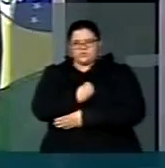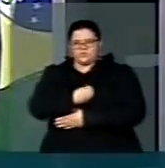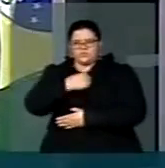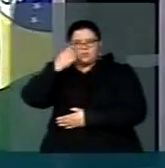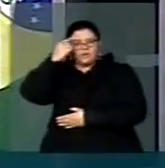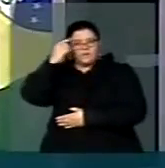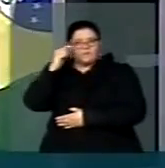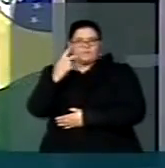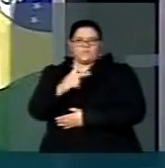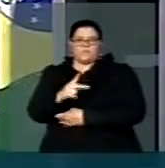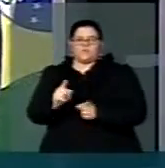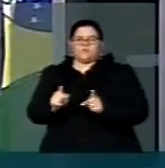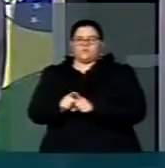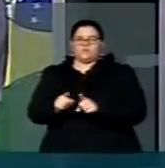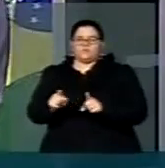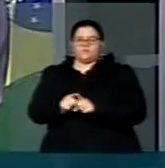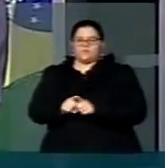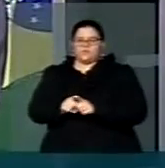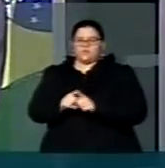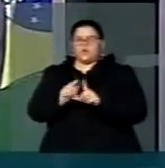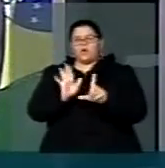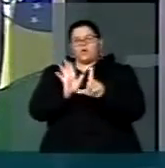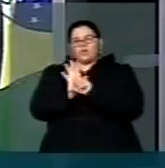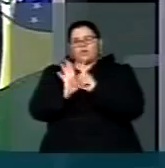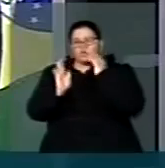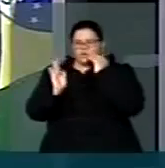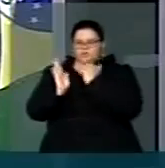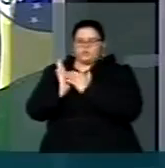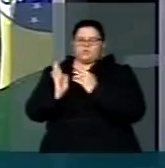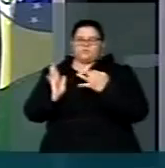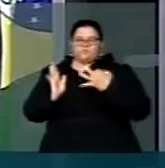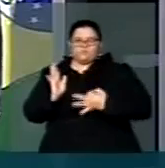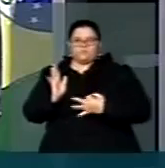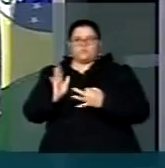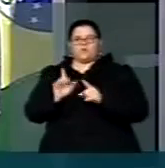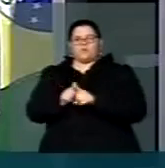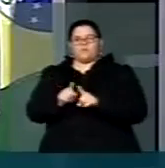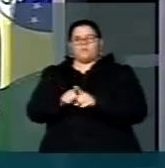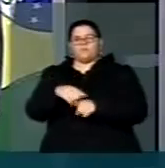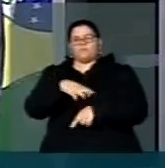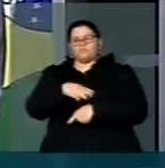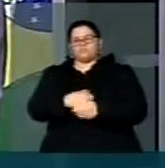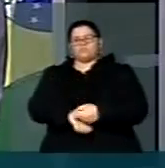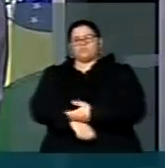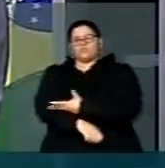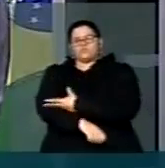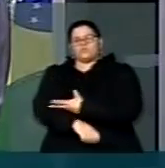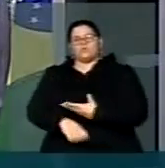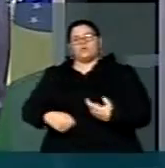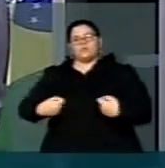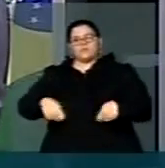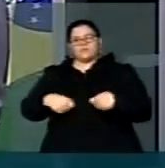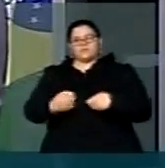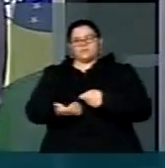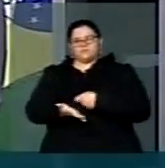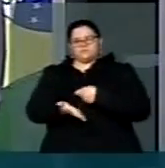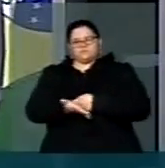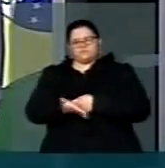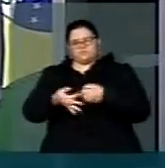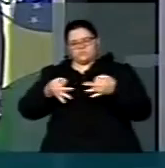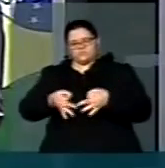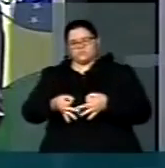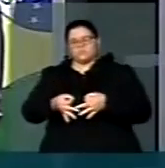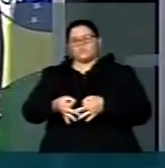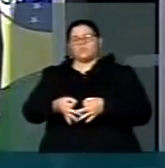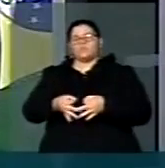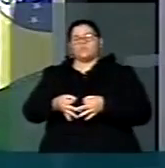as condições sociais e legais, bem como as capacidades educacionais e emocionais necessárias. É preciso garantir essas